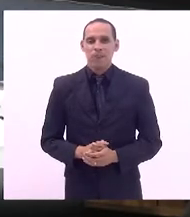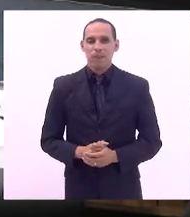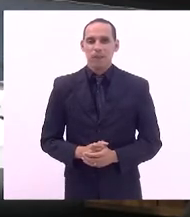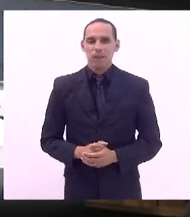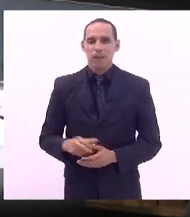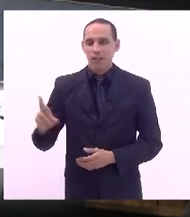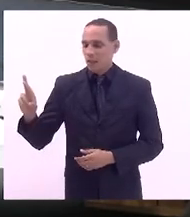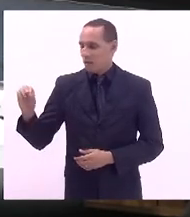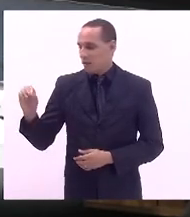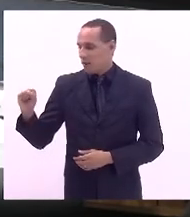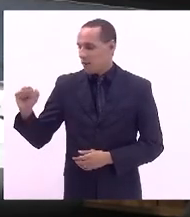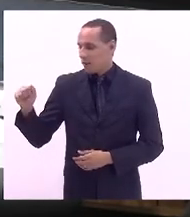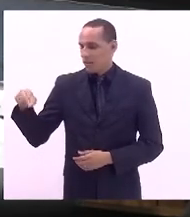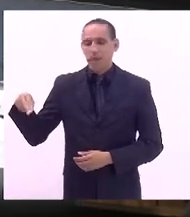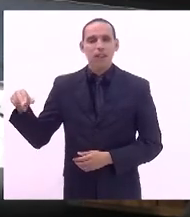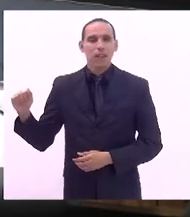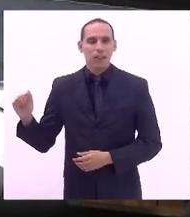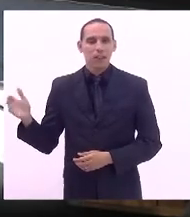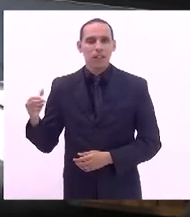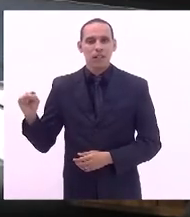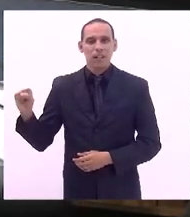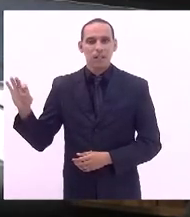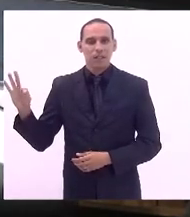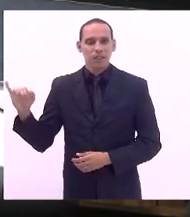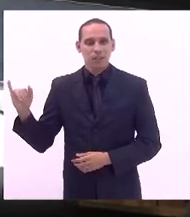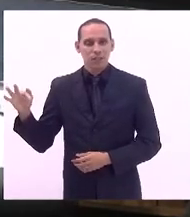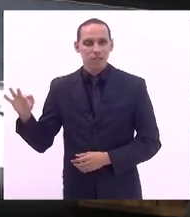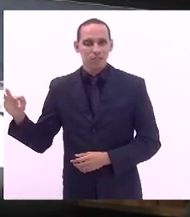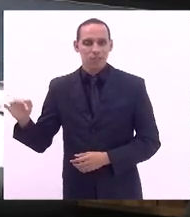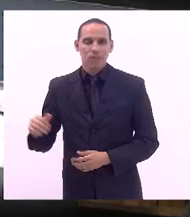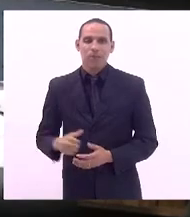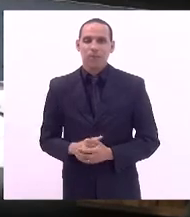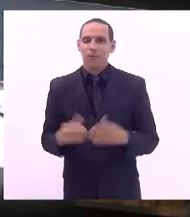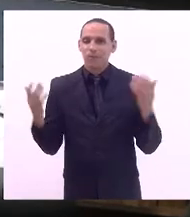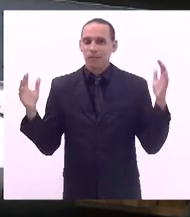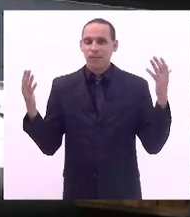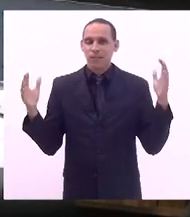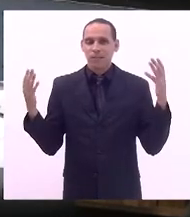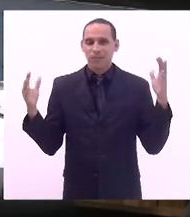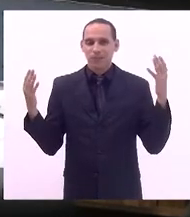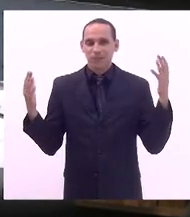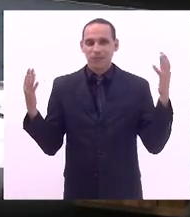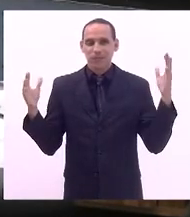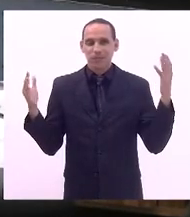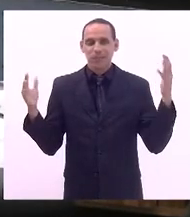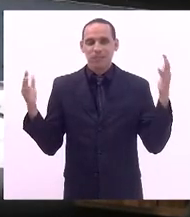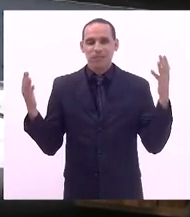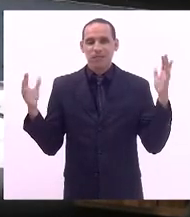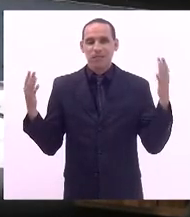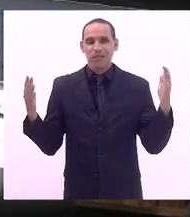a Rosana e chefe E aí